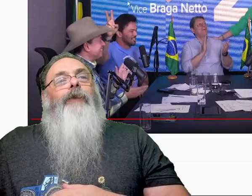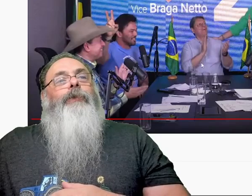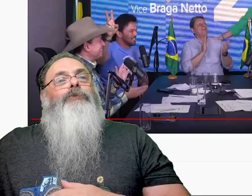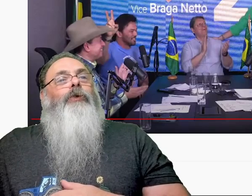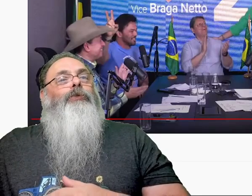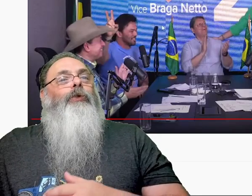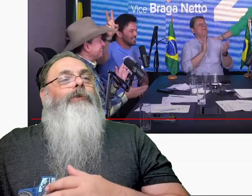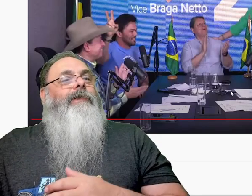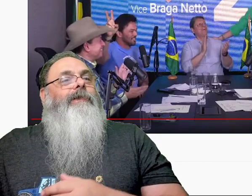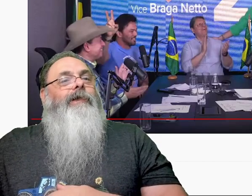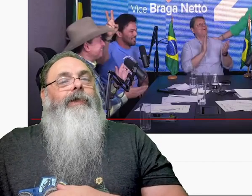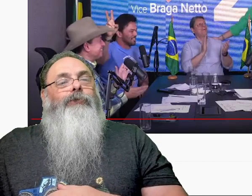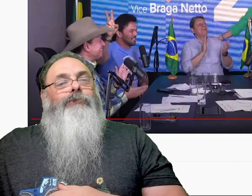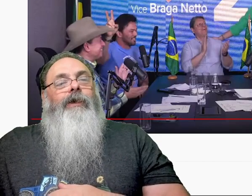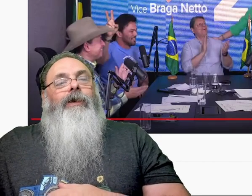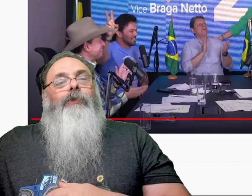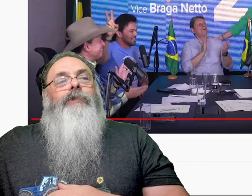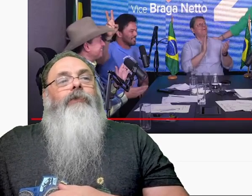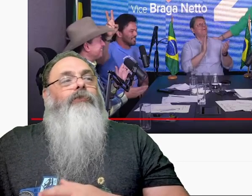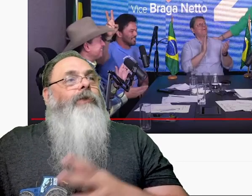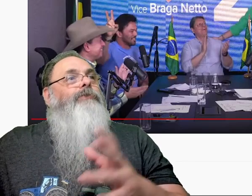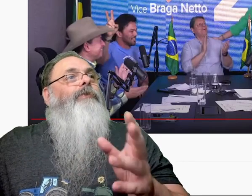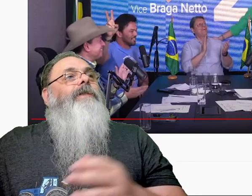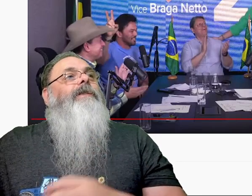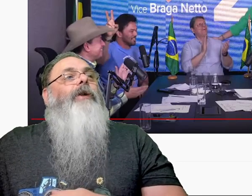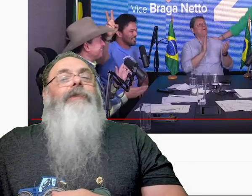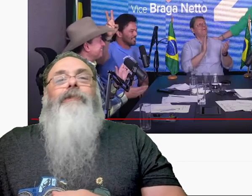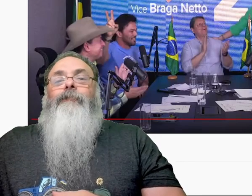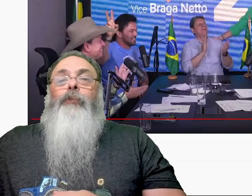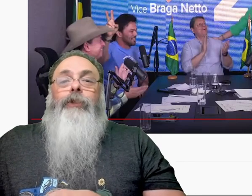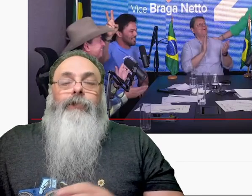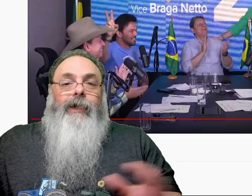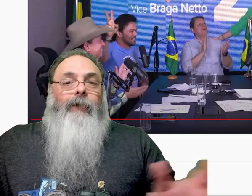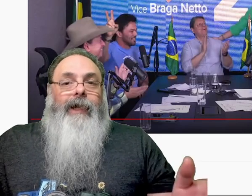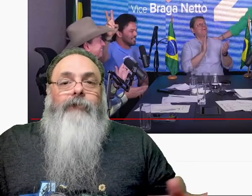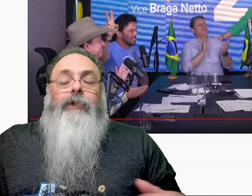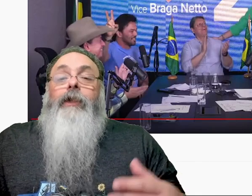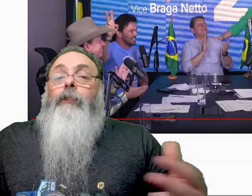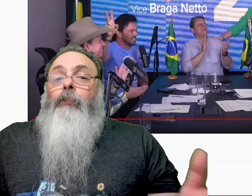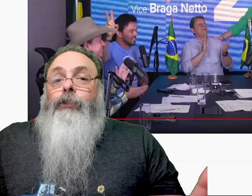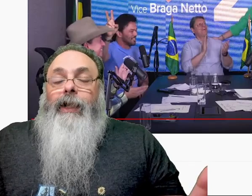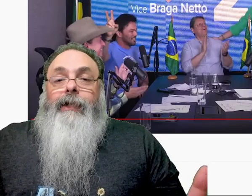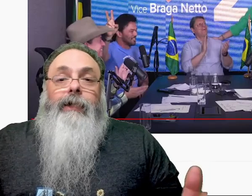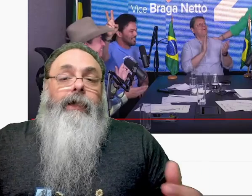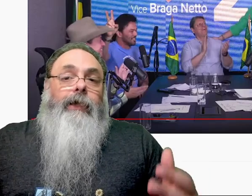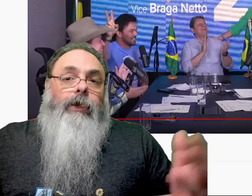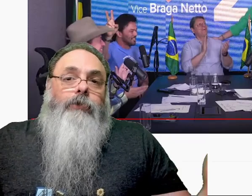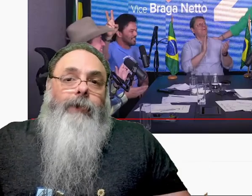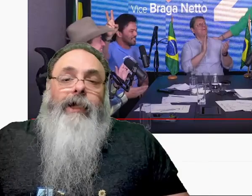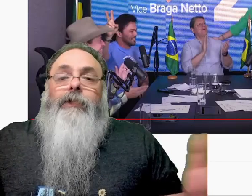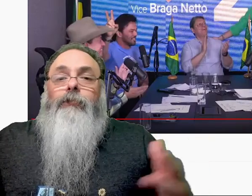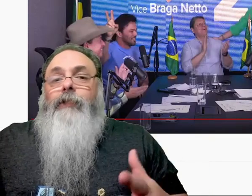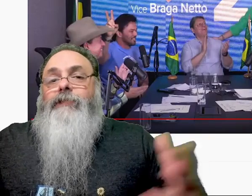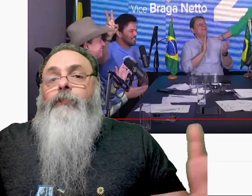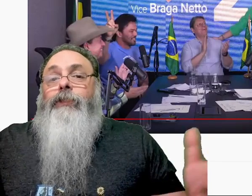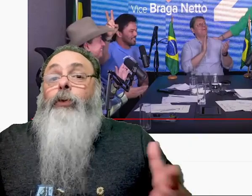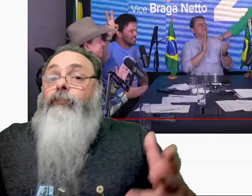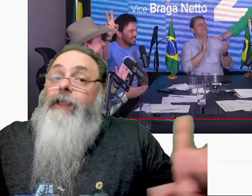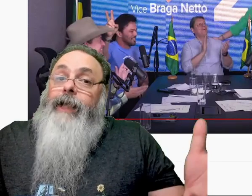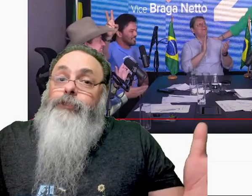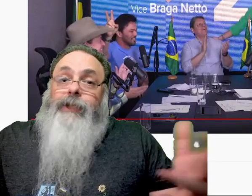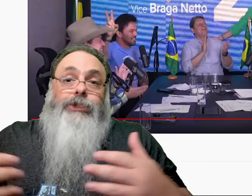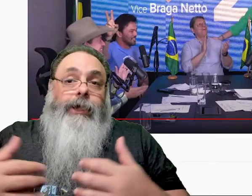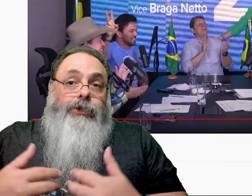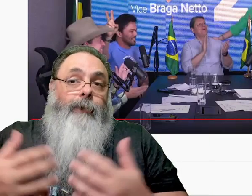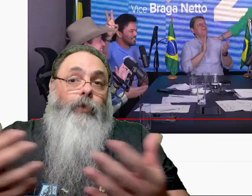ali juntaram o pessoal todo cantando aí os os refrãos e Coisa e Tal muito legal a Live muito bacana É lógico que é uma live que não teve assim